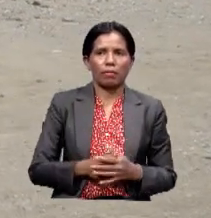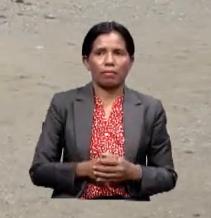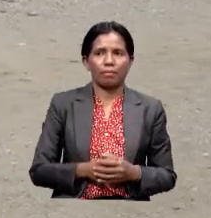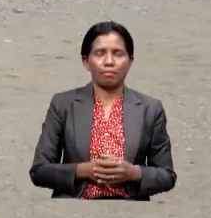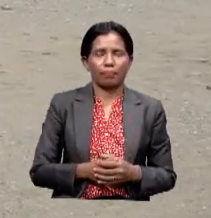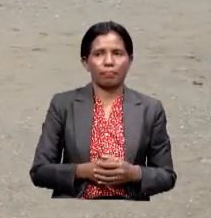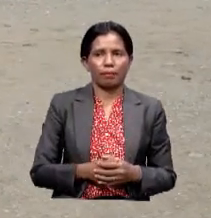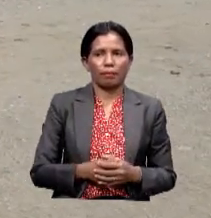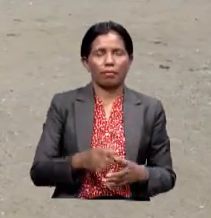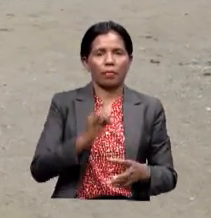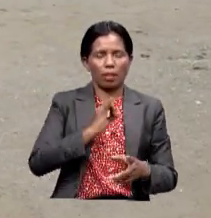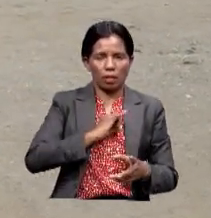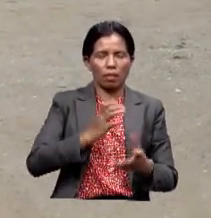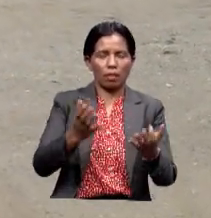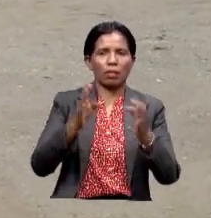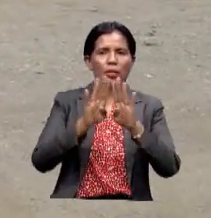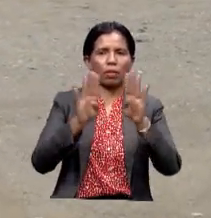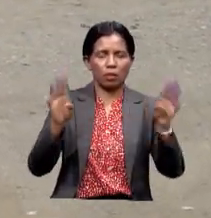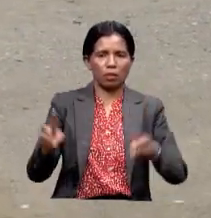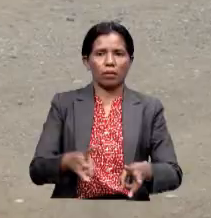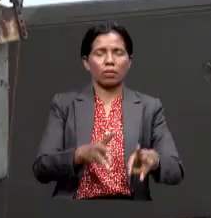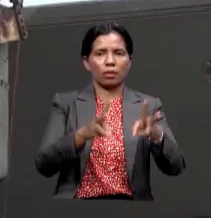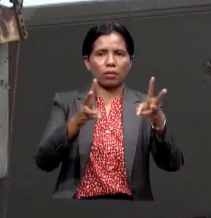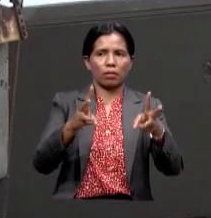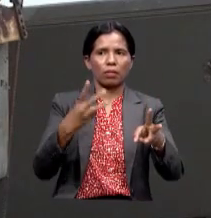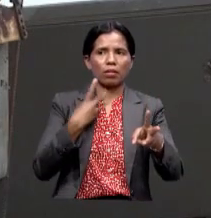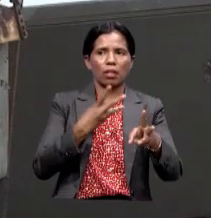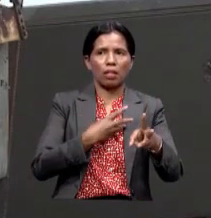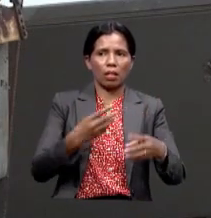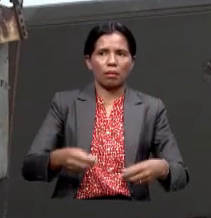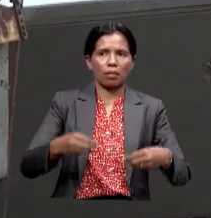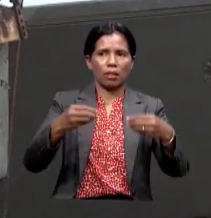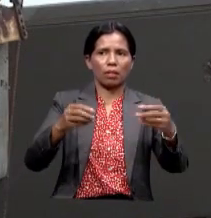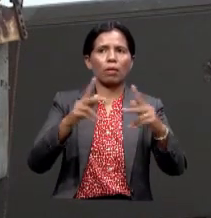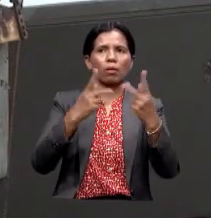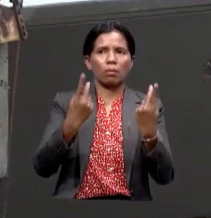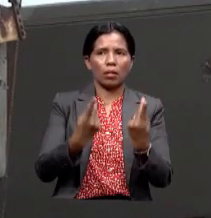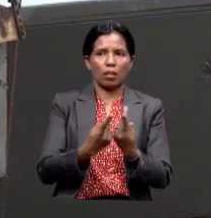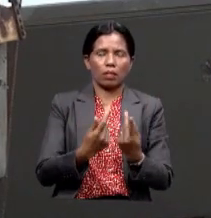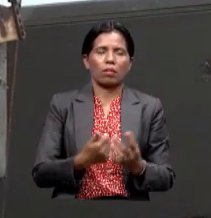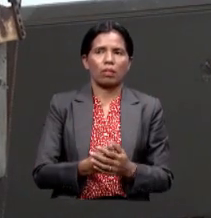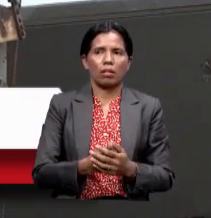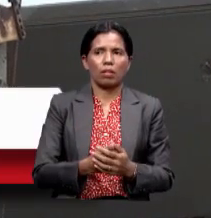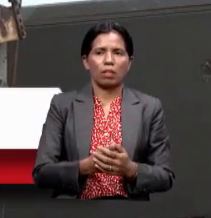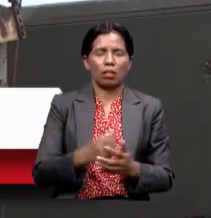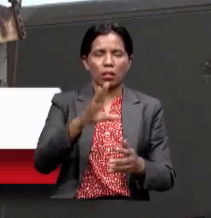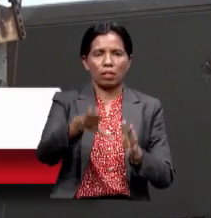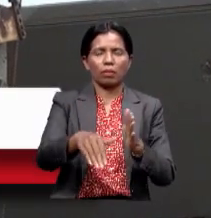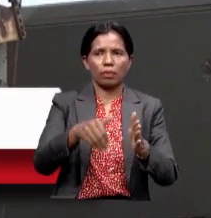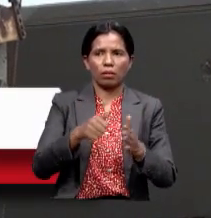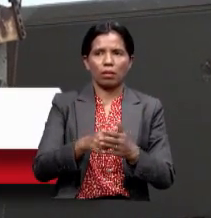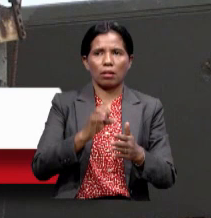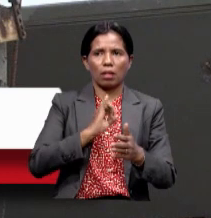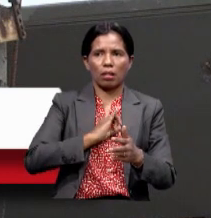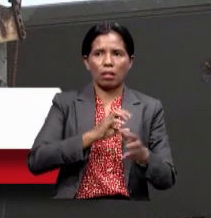den, bua tida nebe ke loke estrada com a bana sauna na mipo, mas bem companhia kandua tiru hanesa tia itu kuana nesane, Hau nuda